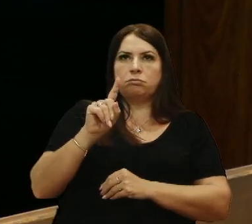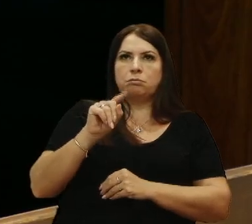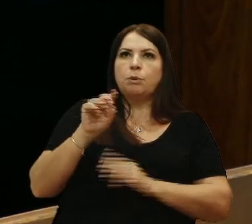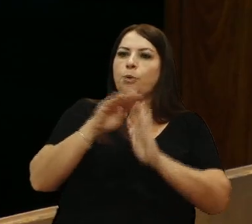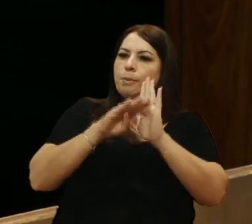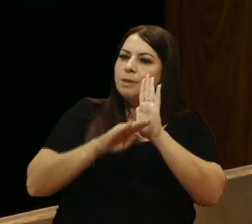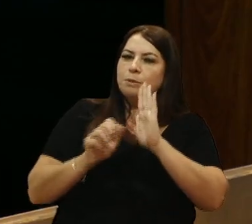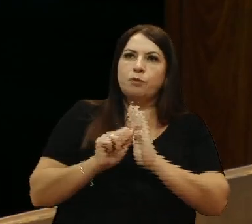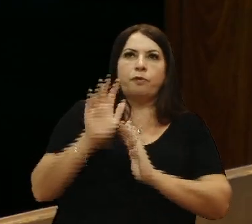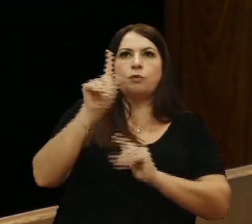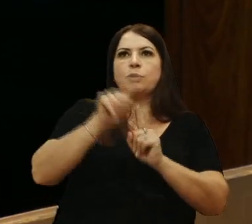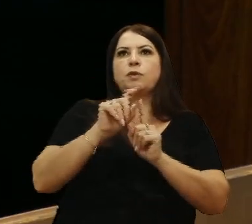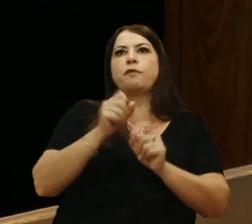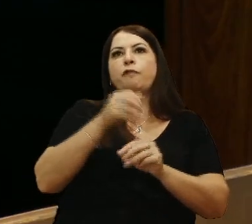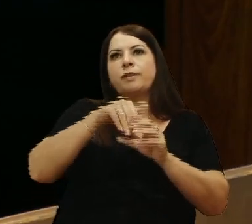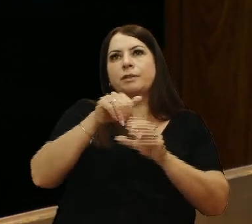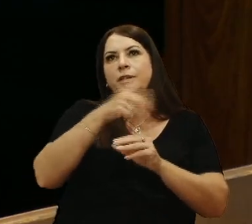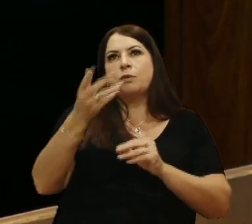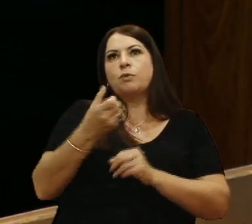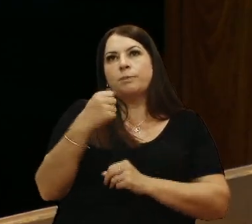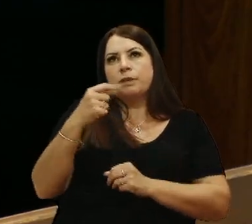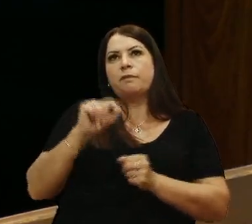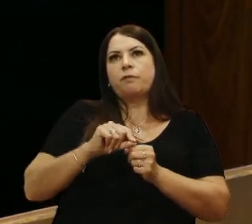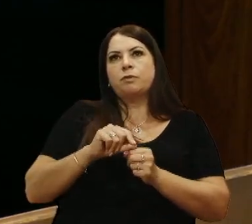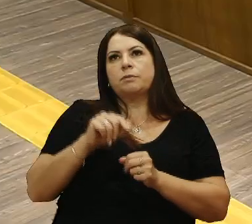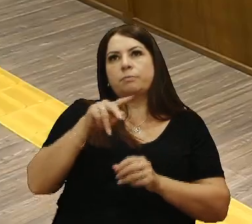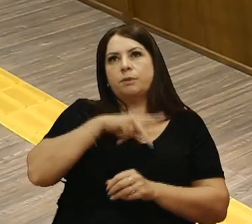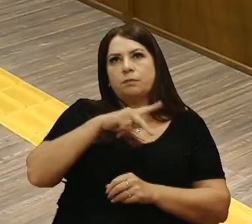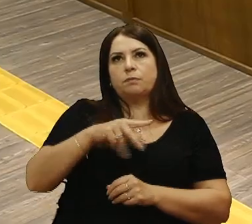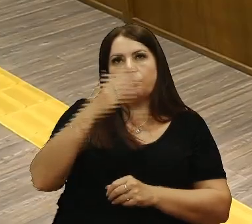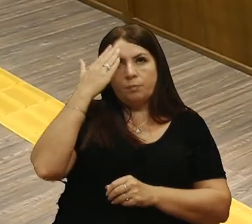e votaria não quantas vezes necessário fosse, presidente. Obrigado. Próximo inscrito.